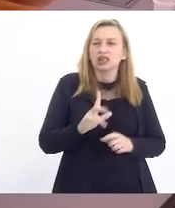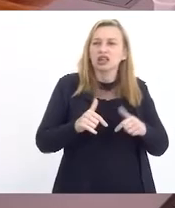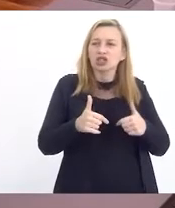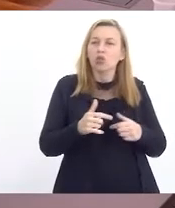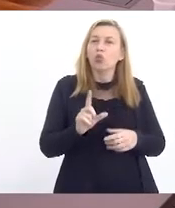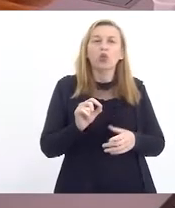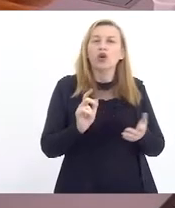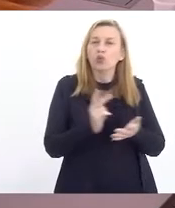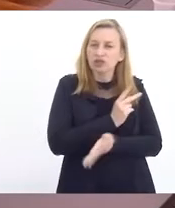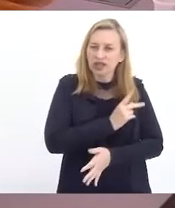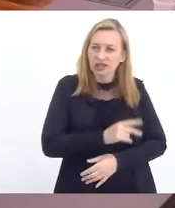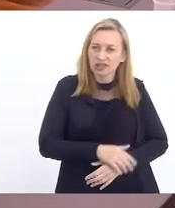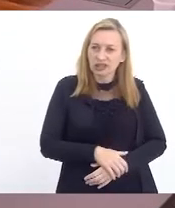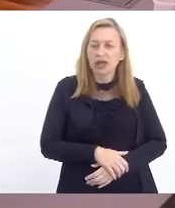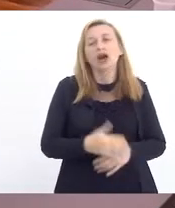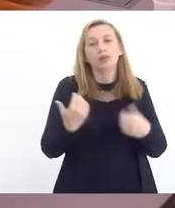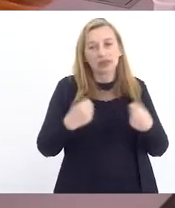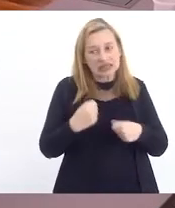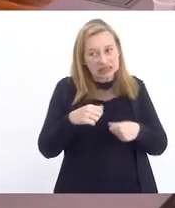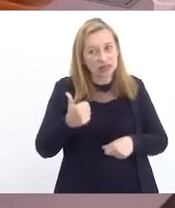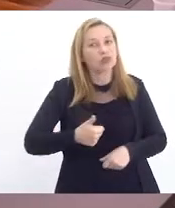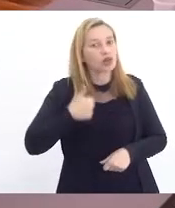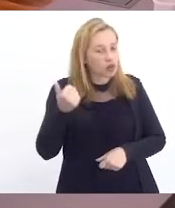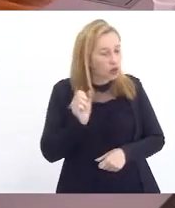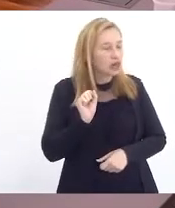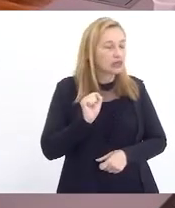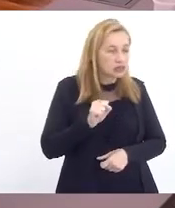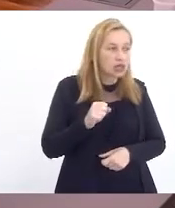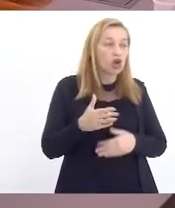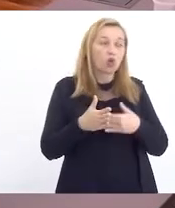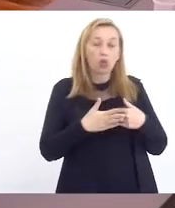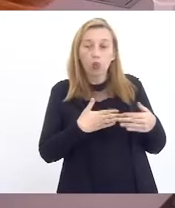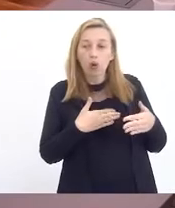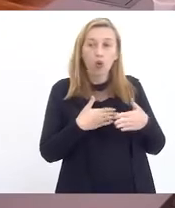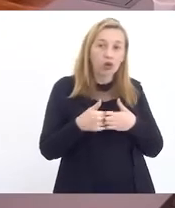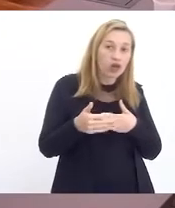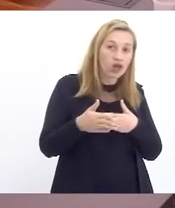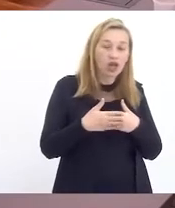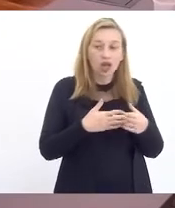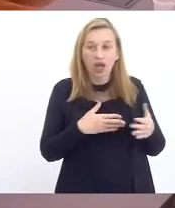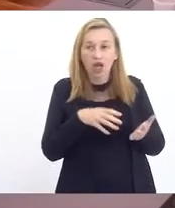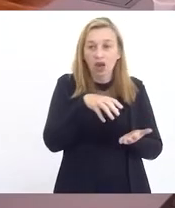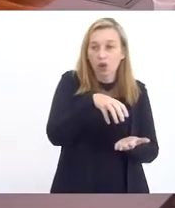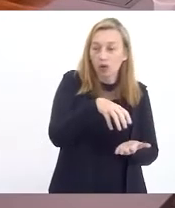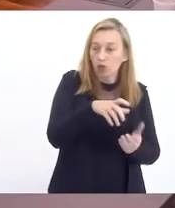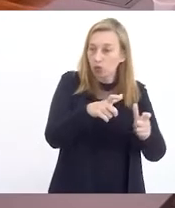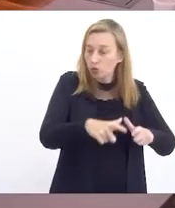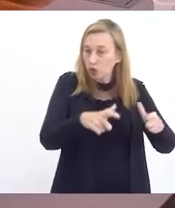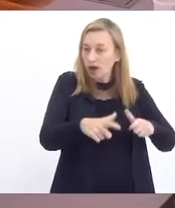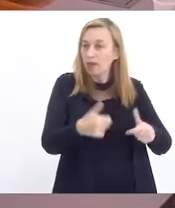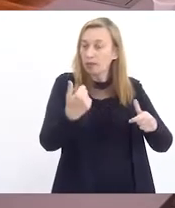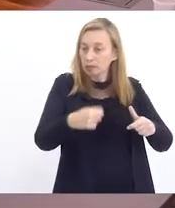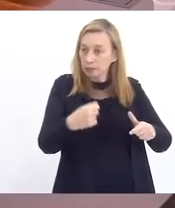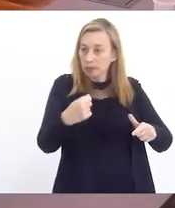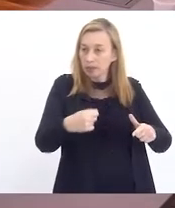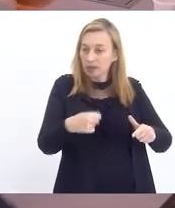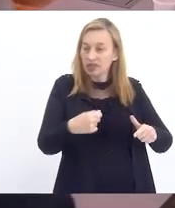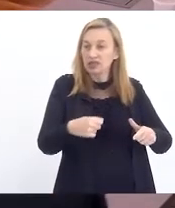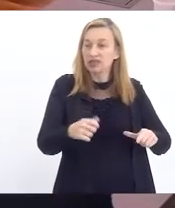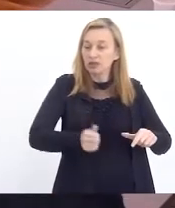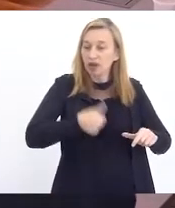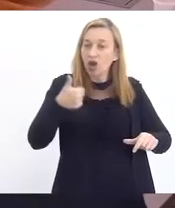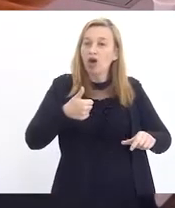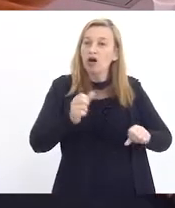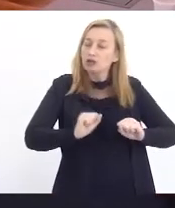O que acontece? Precisamos melhorar. Sim, acho que qualquer órgão pensa em melhorar. Por isso, a gente está